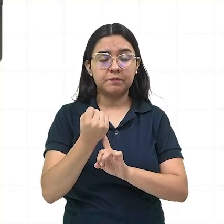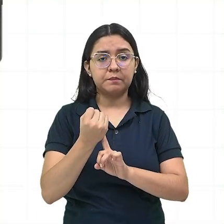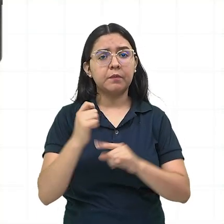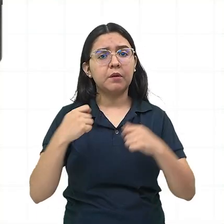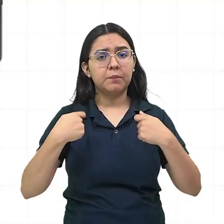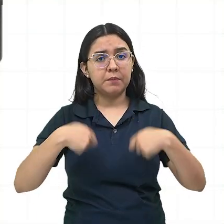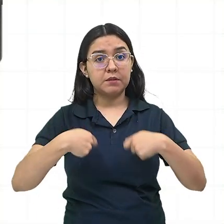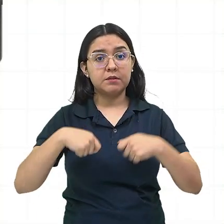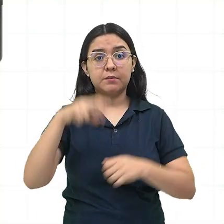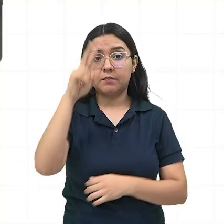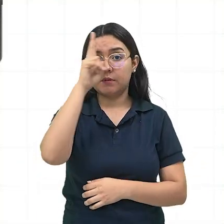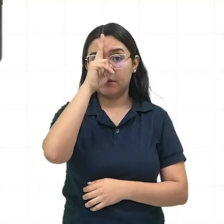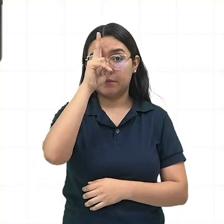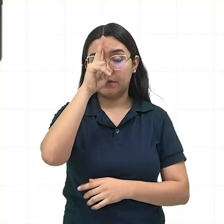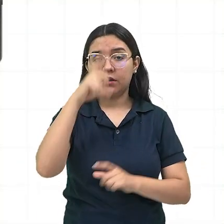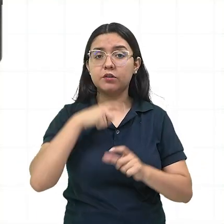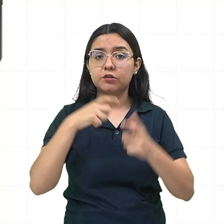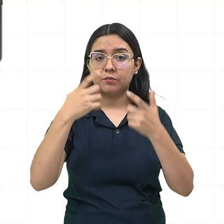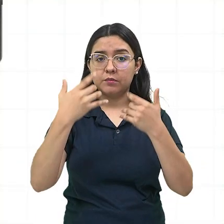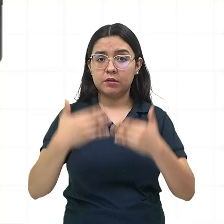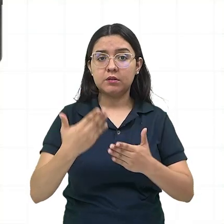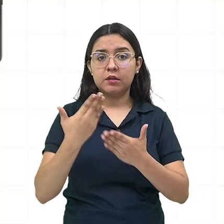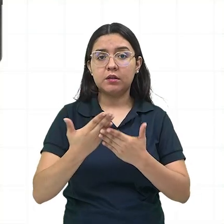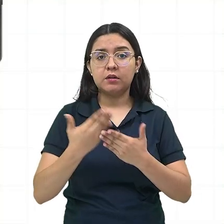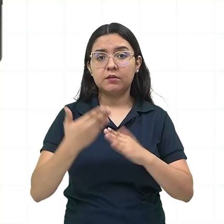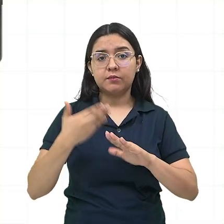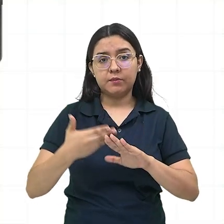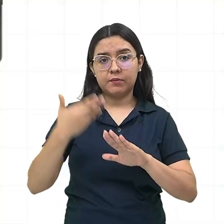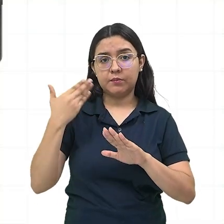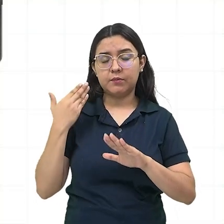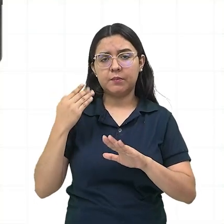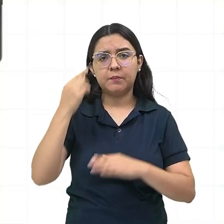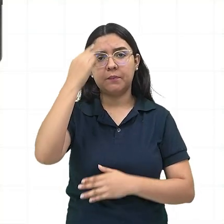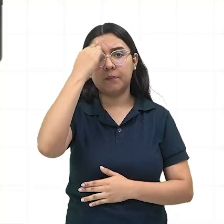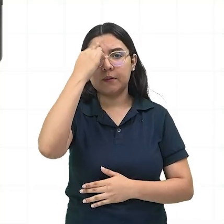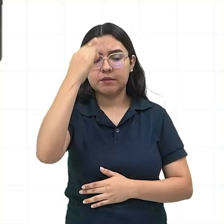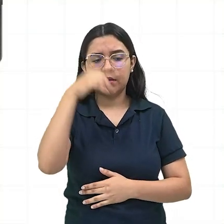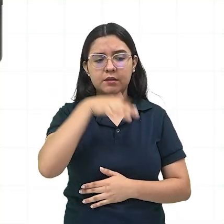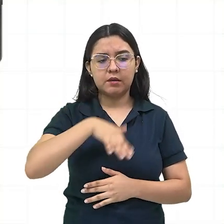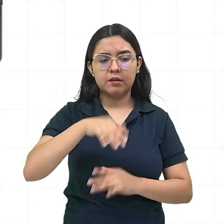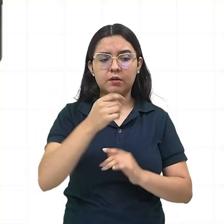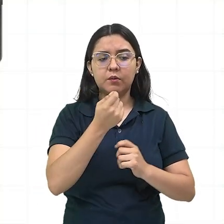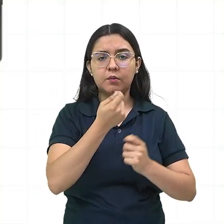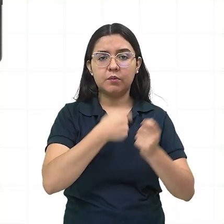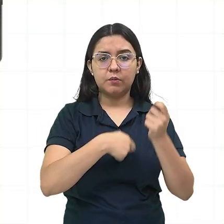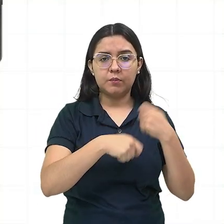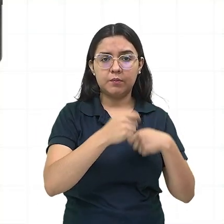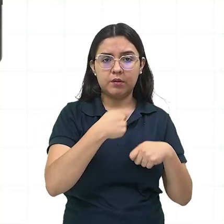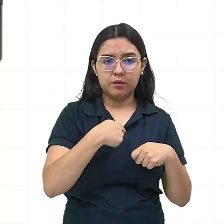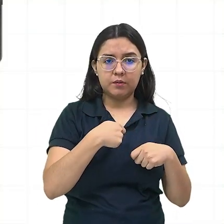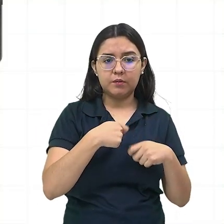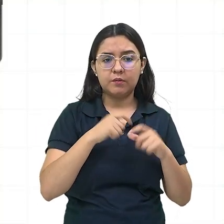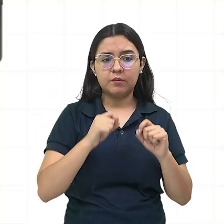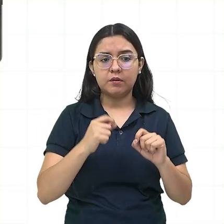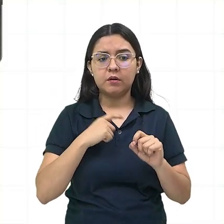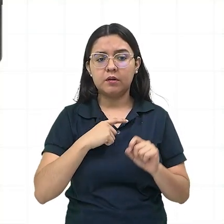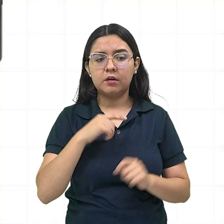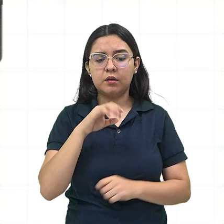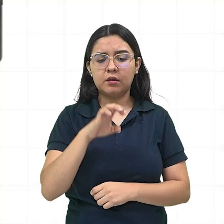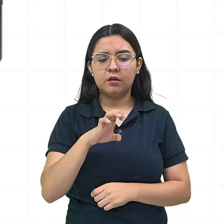que recordar aquilo que já falamos em outras aulas. Pensar na economia, economia vem da